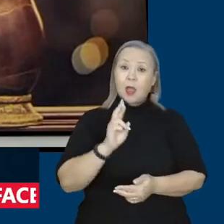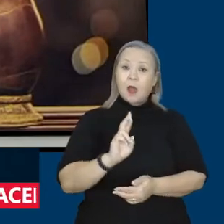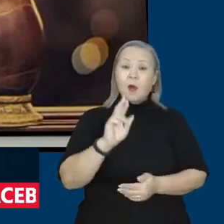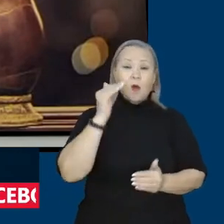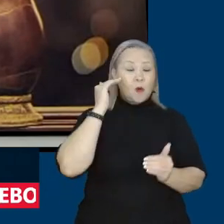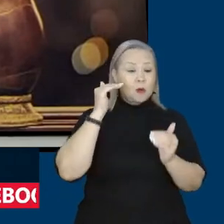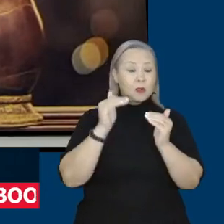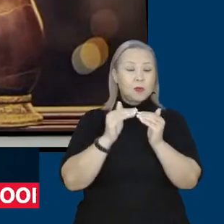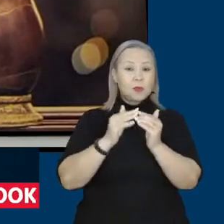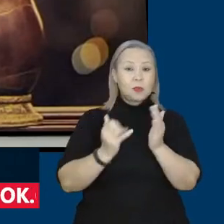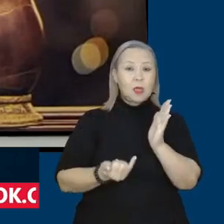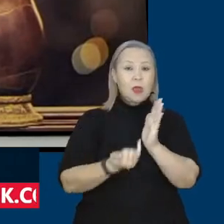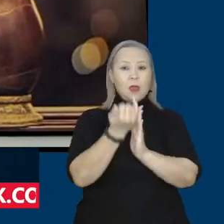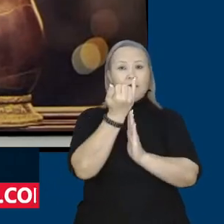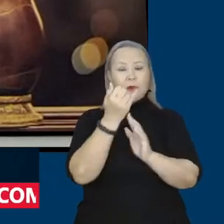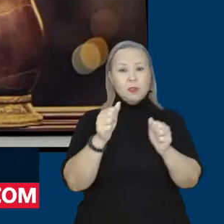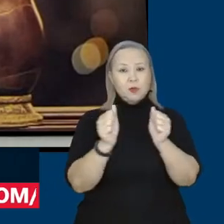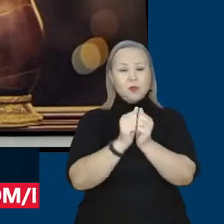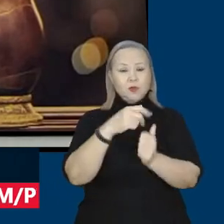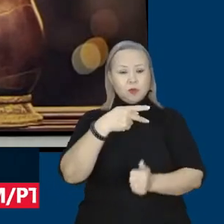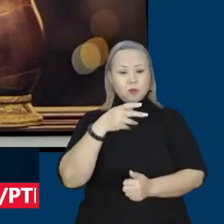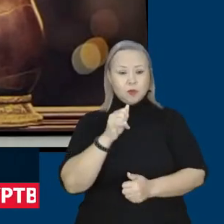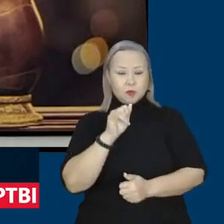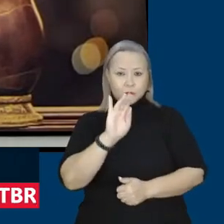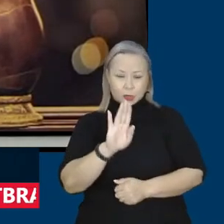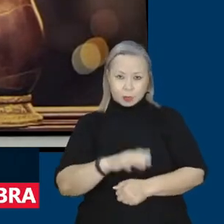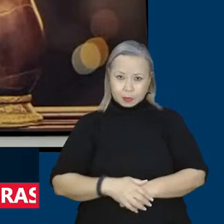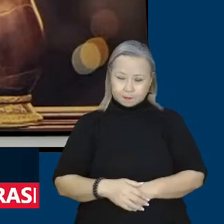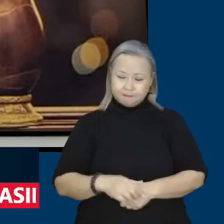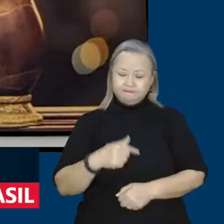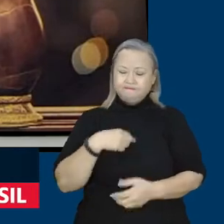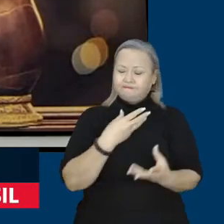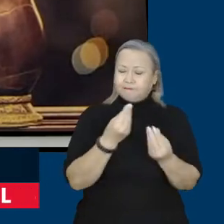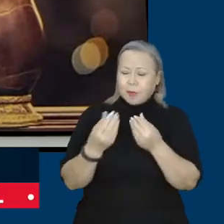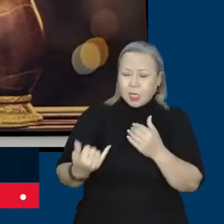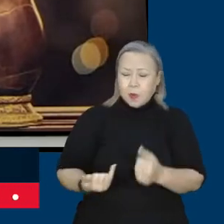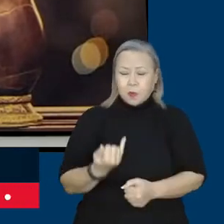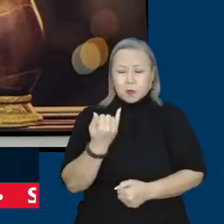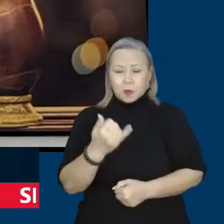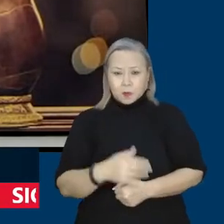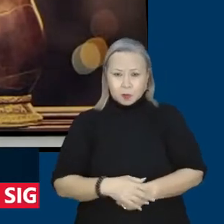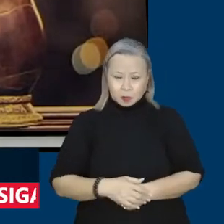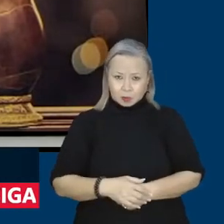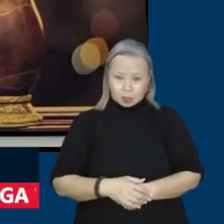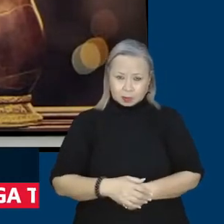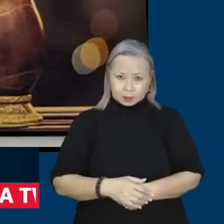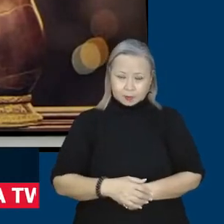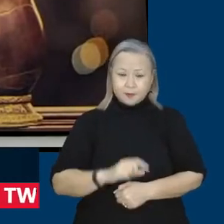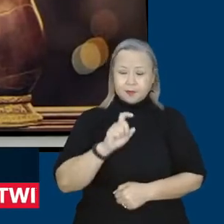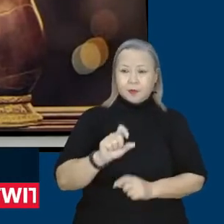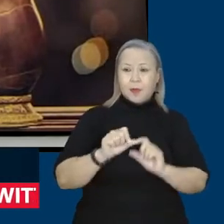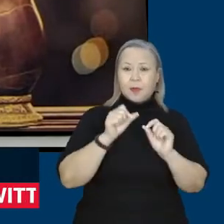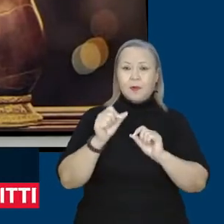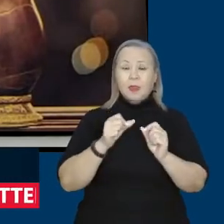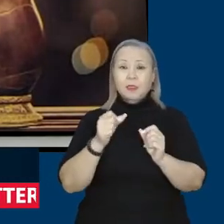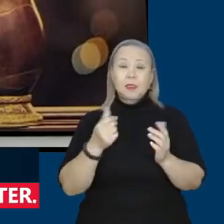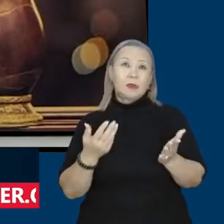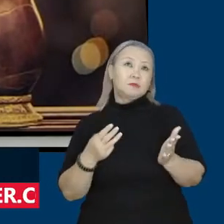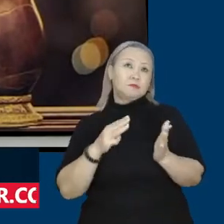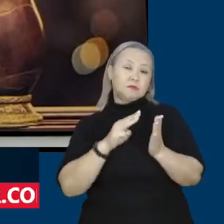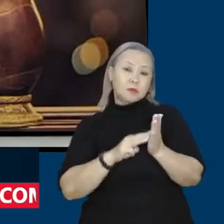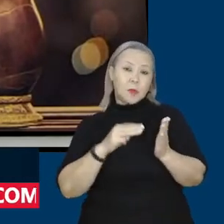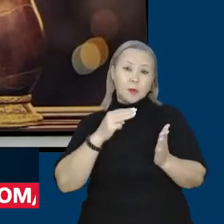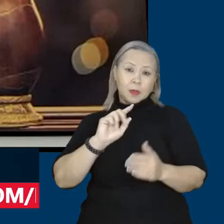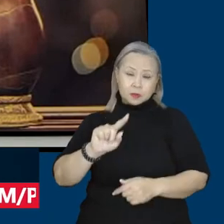a inflação mas tudo isso para mim é muito importante claro que ter uma média dos últimos cinco anos